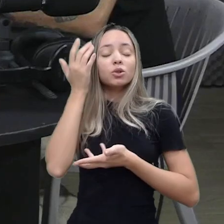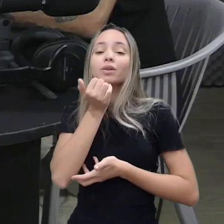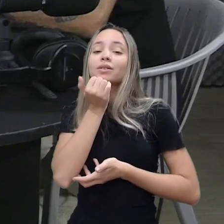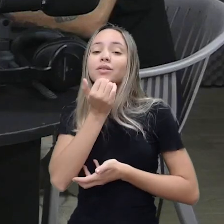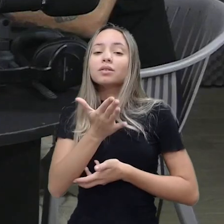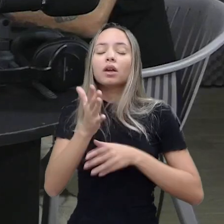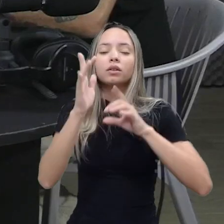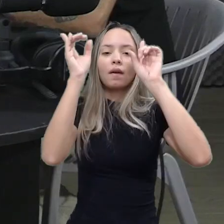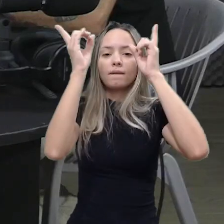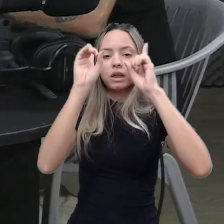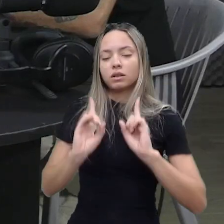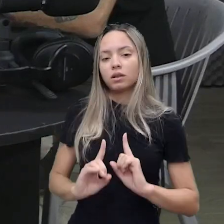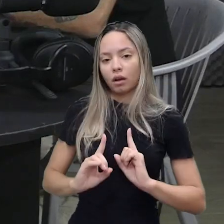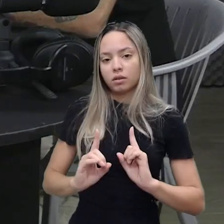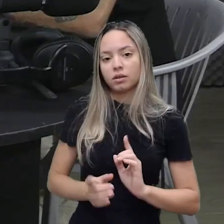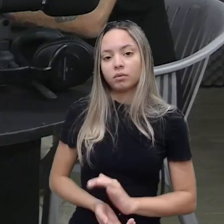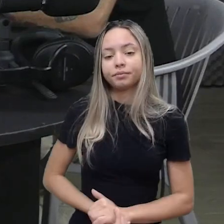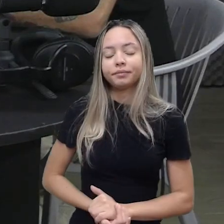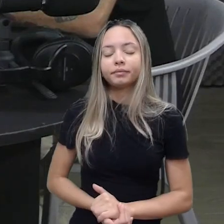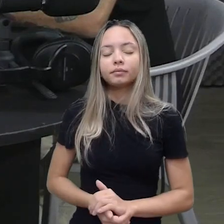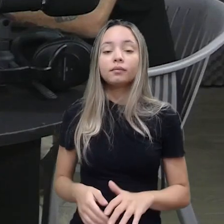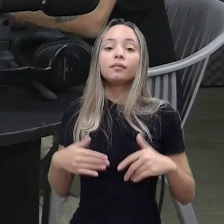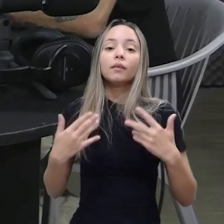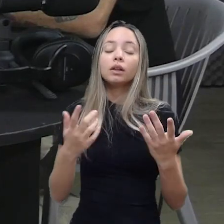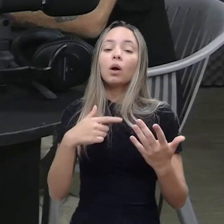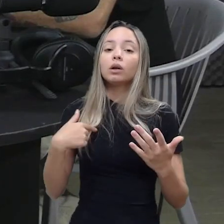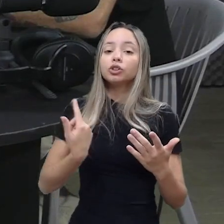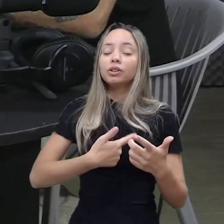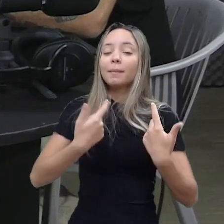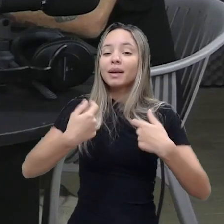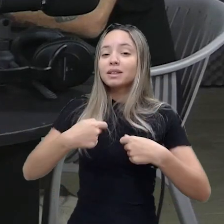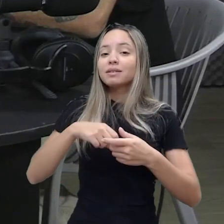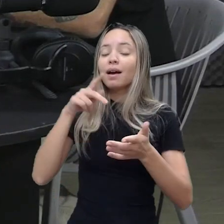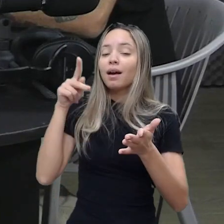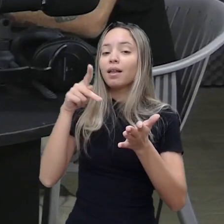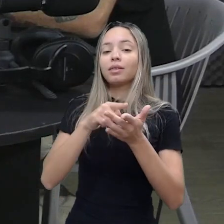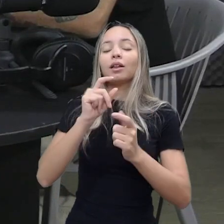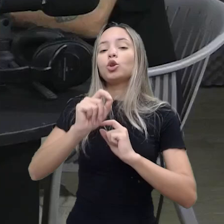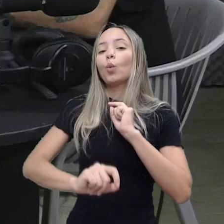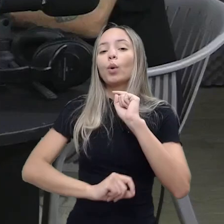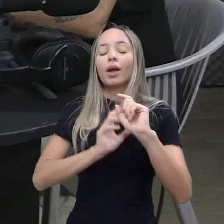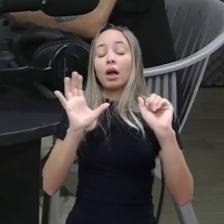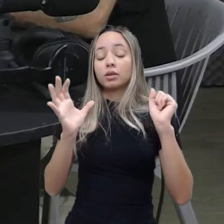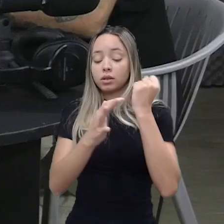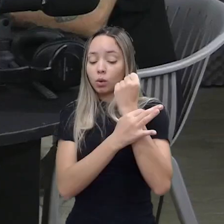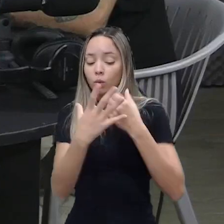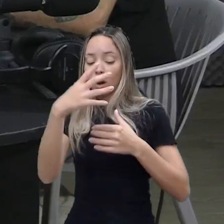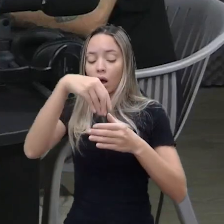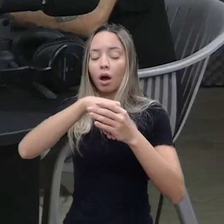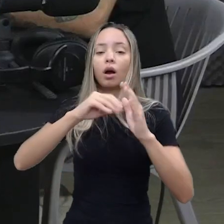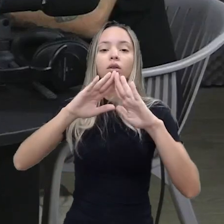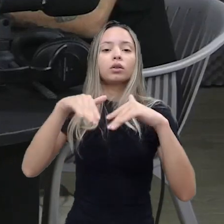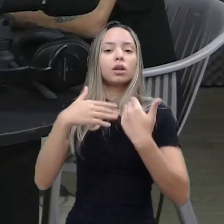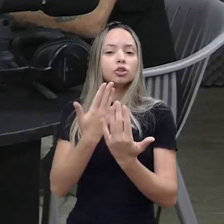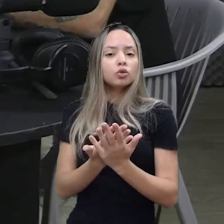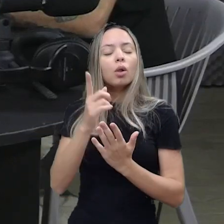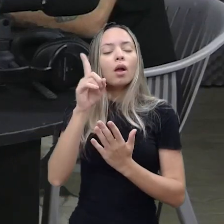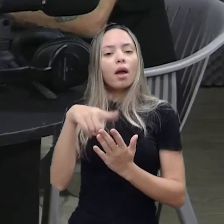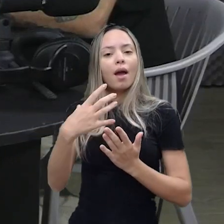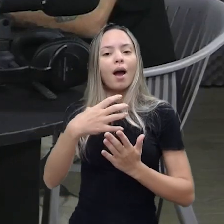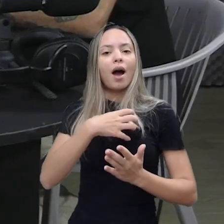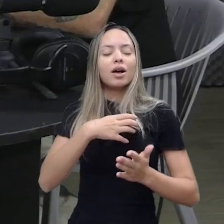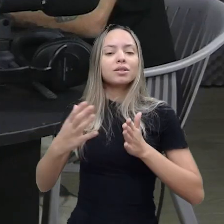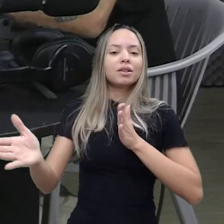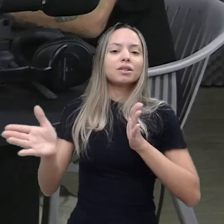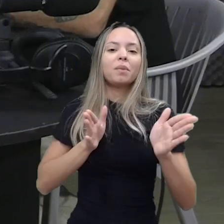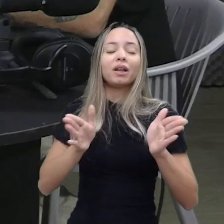deficiência. Então, o que a gente precisa, na realidade, assegurar para as escolas é a acessibilidade. Então, se a